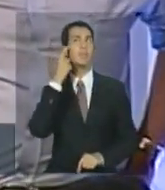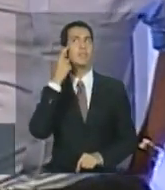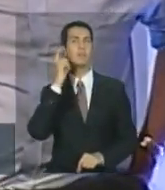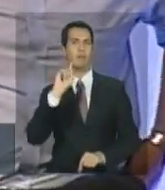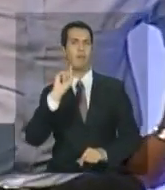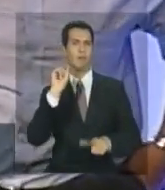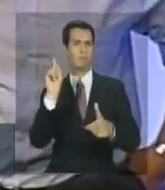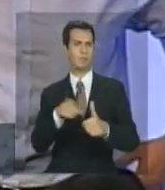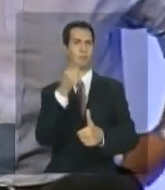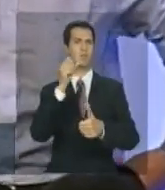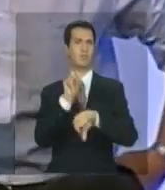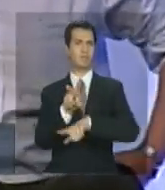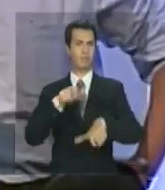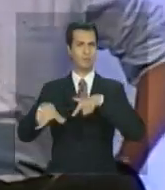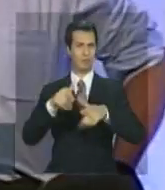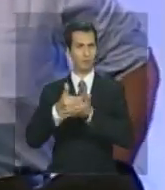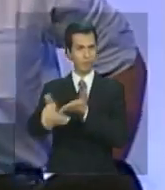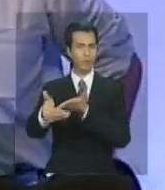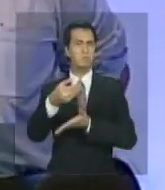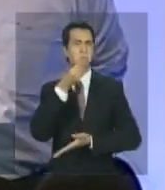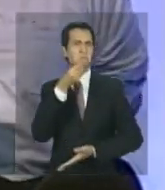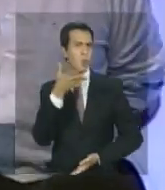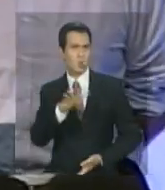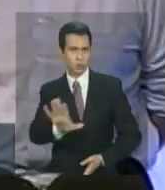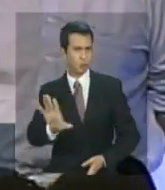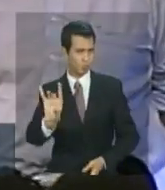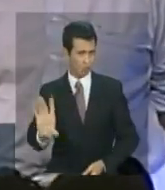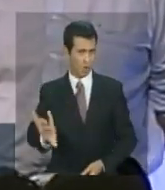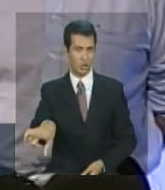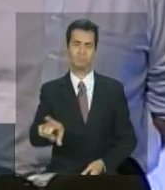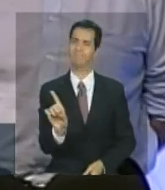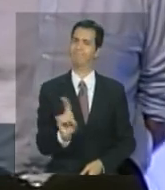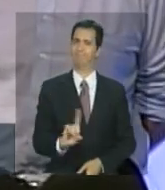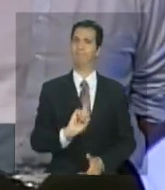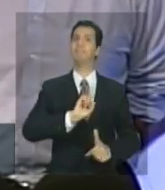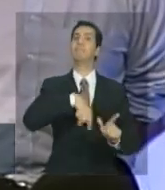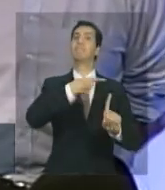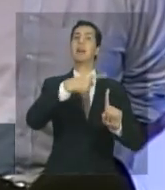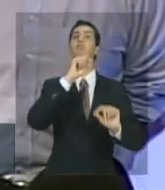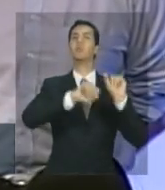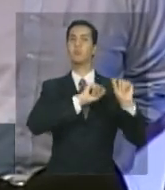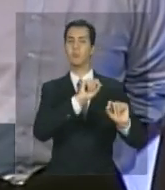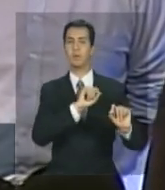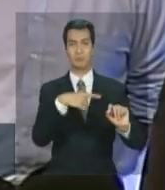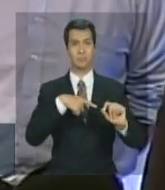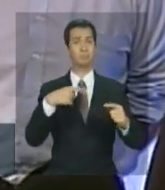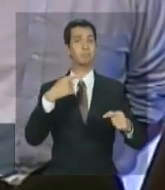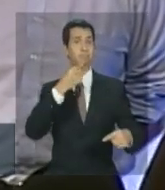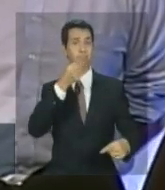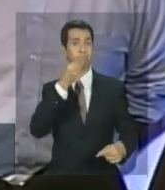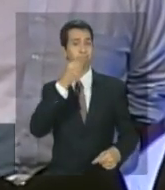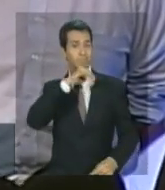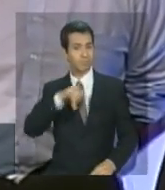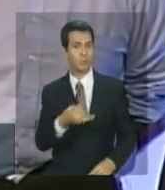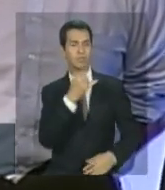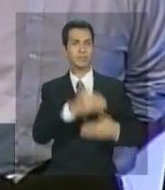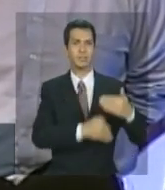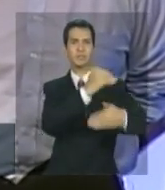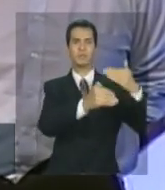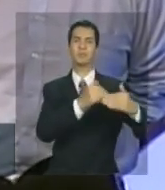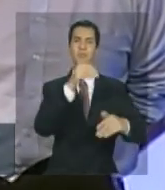emprego. Dizer isso é muito bom. Mas a Atento é também oportunidade de desenvolvimento